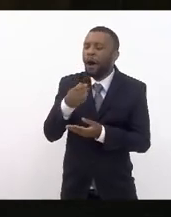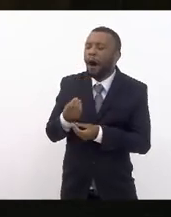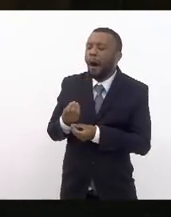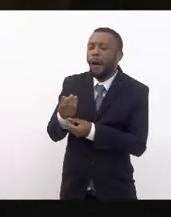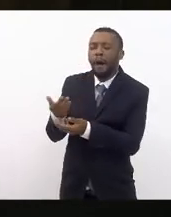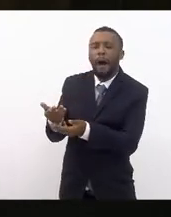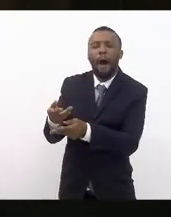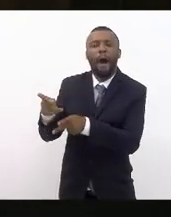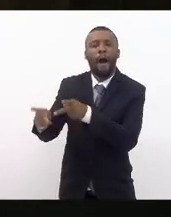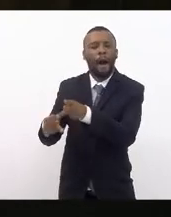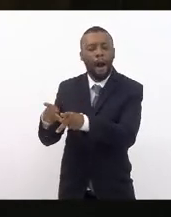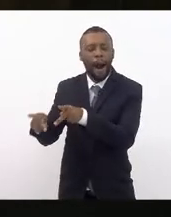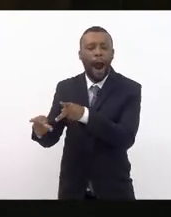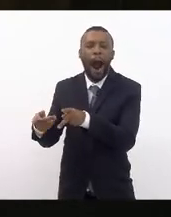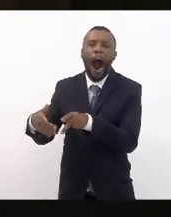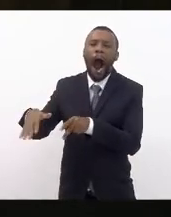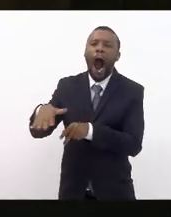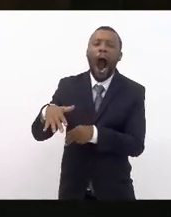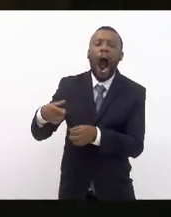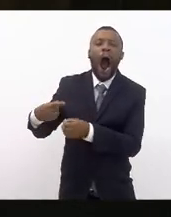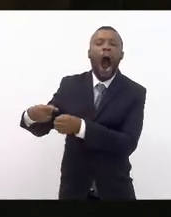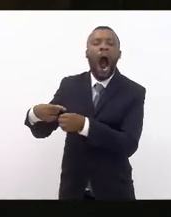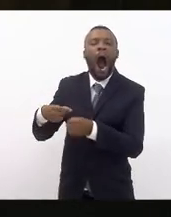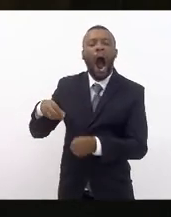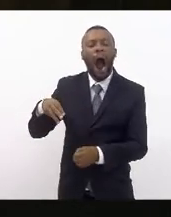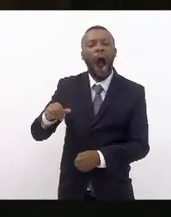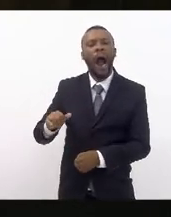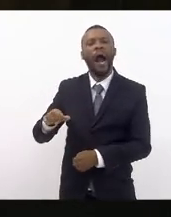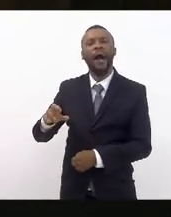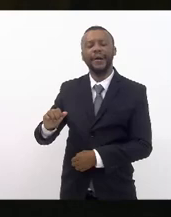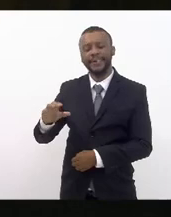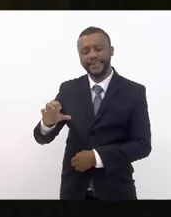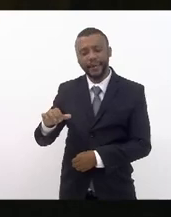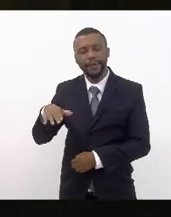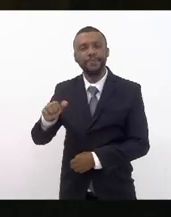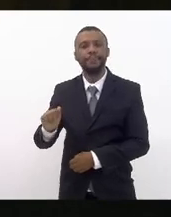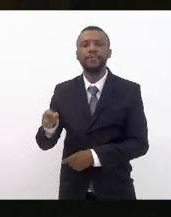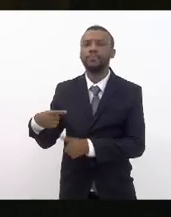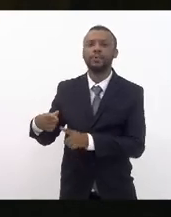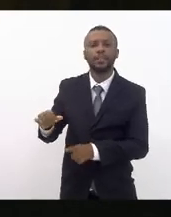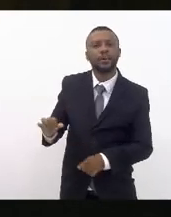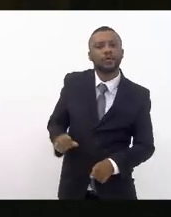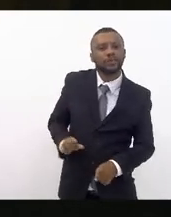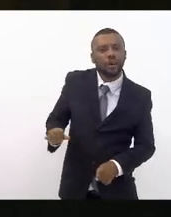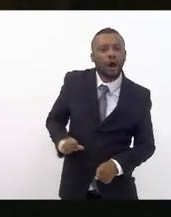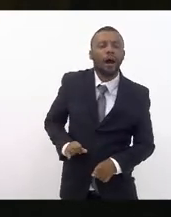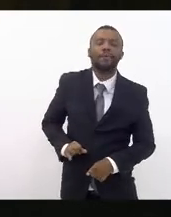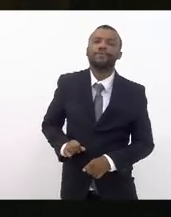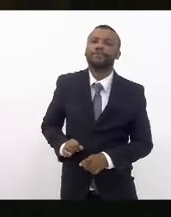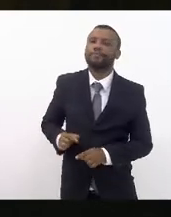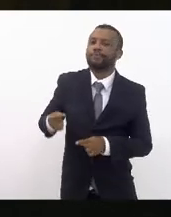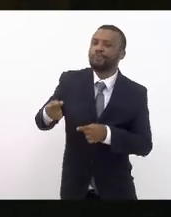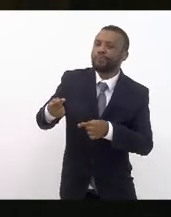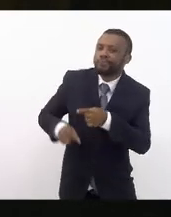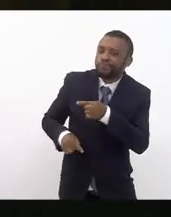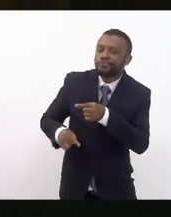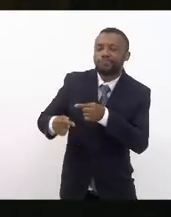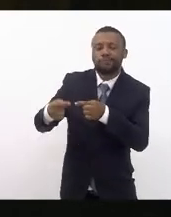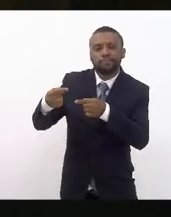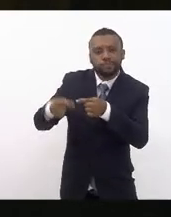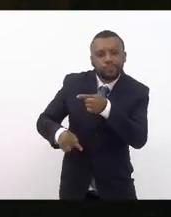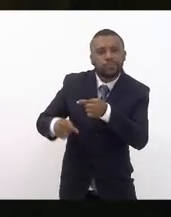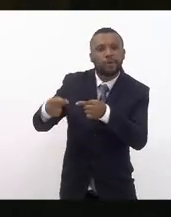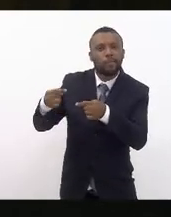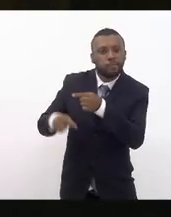à população de Miracema, porque eles sofrem com constantes interrupções do serviço